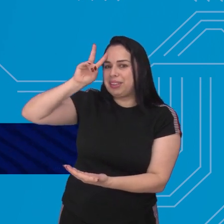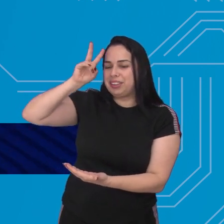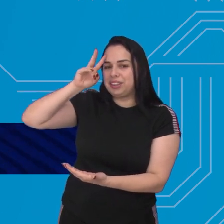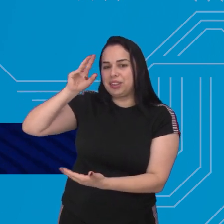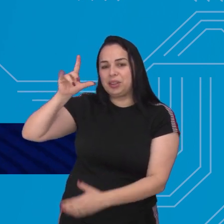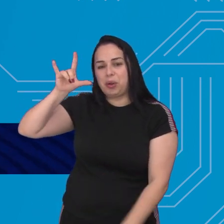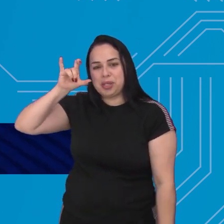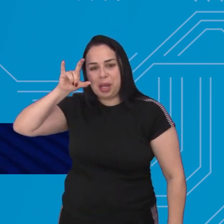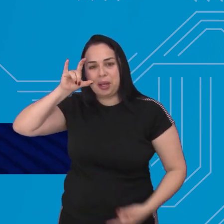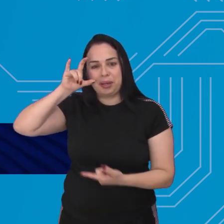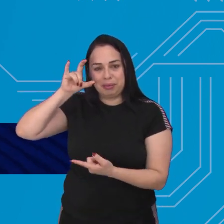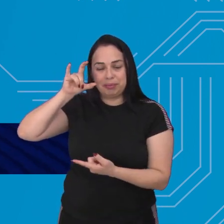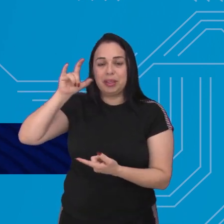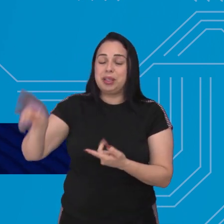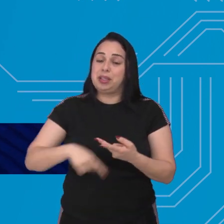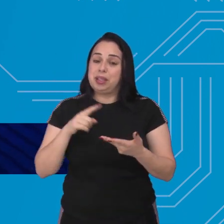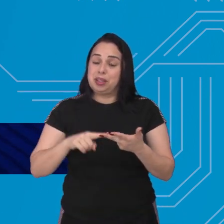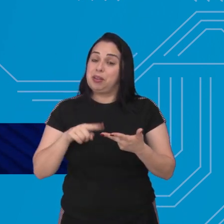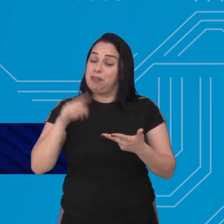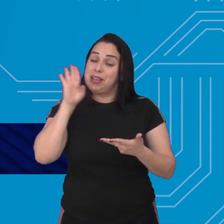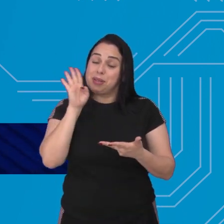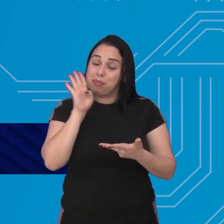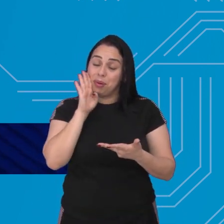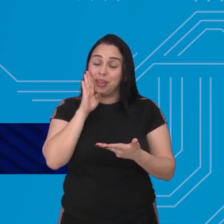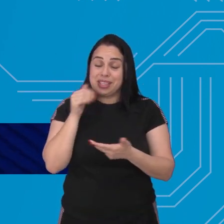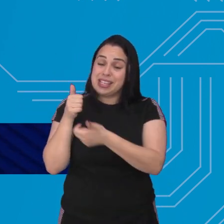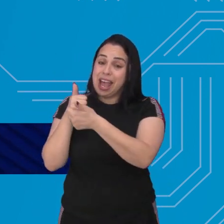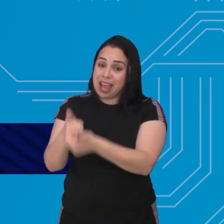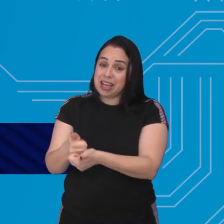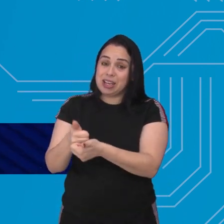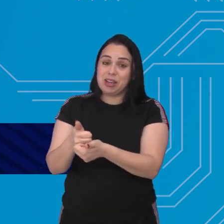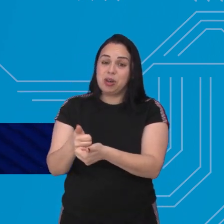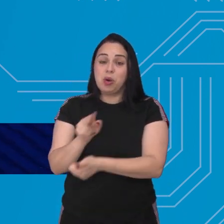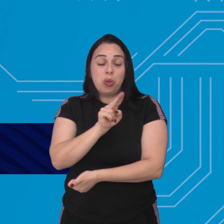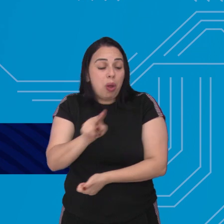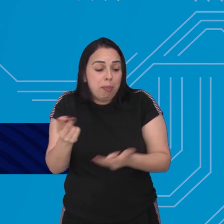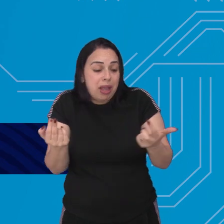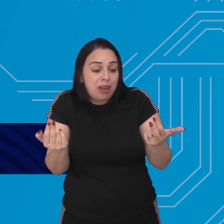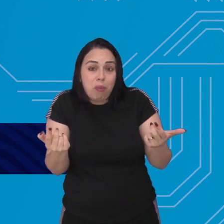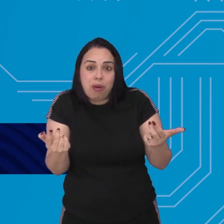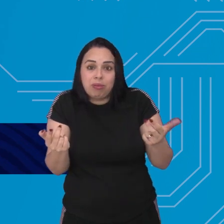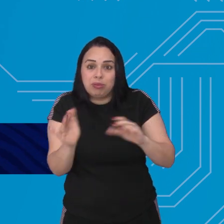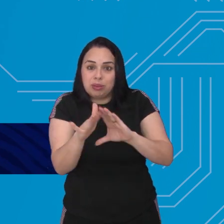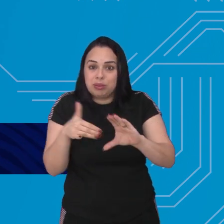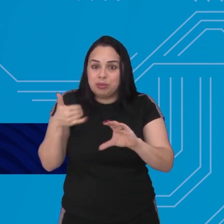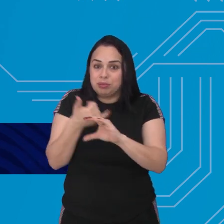Lembrando que também estamos no Instagram e no Facebook, então segue a gente lá, o mesmo endereço do